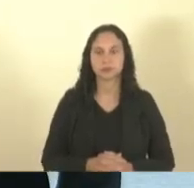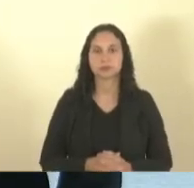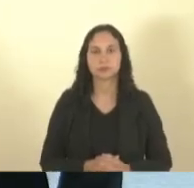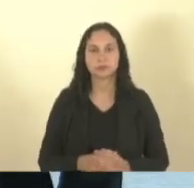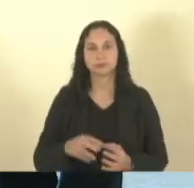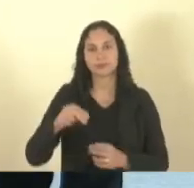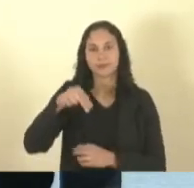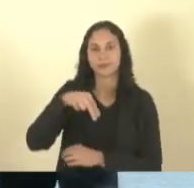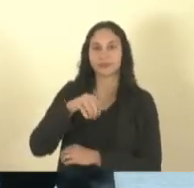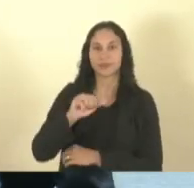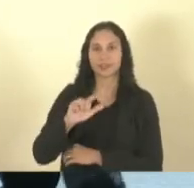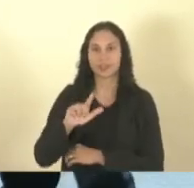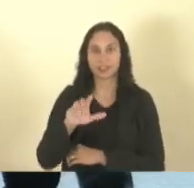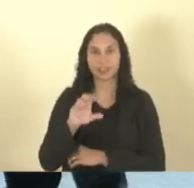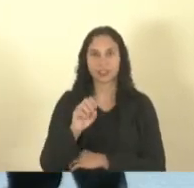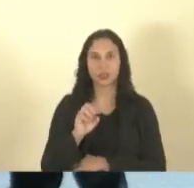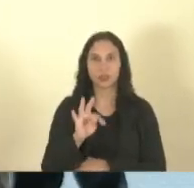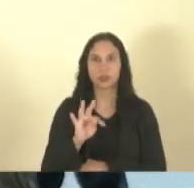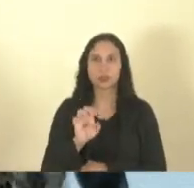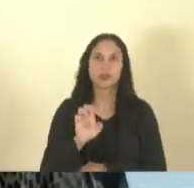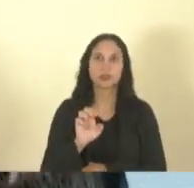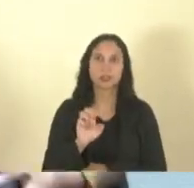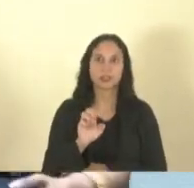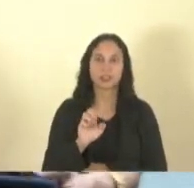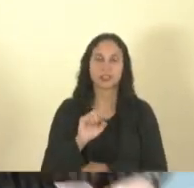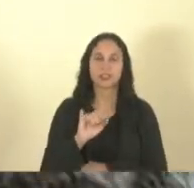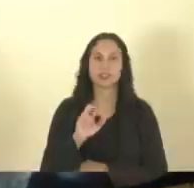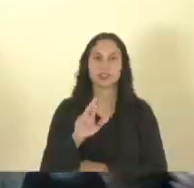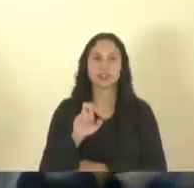Nilo Teixeira Dias.